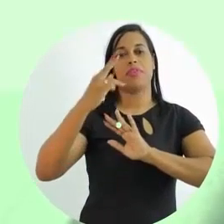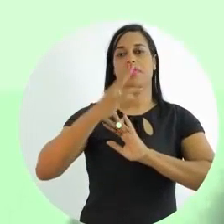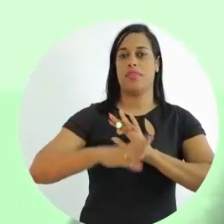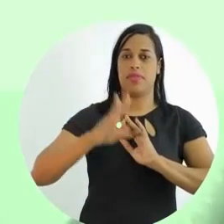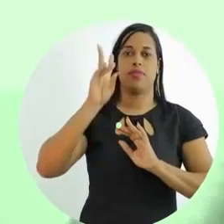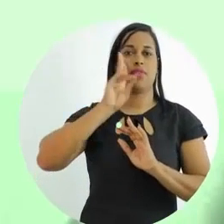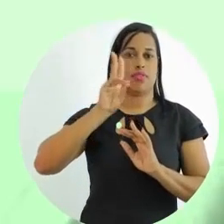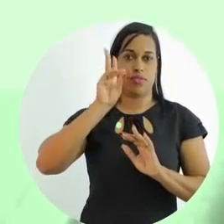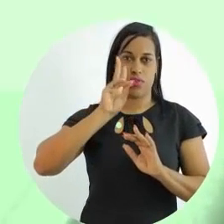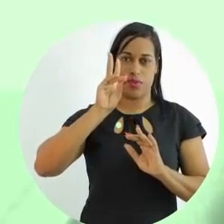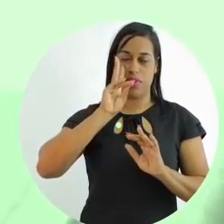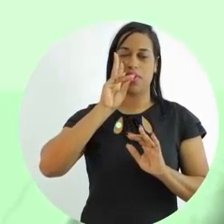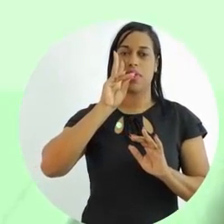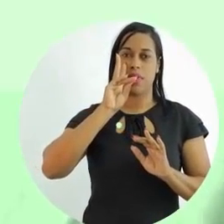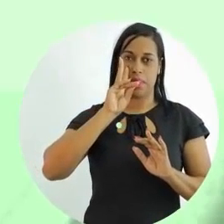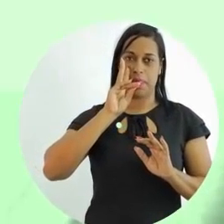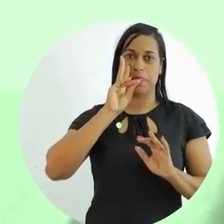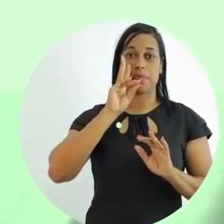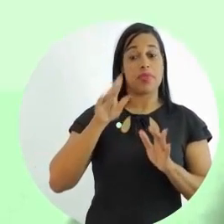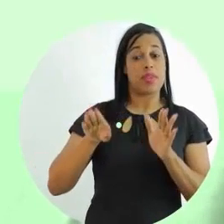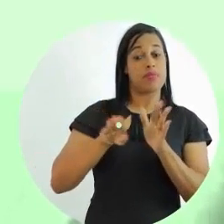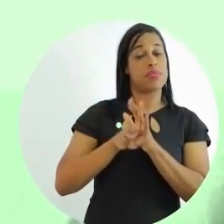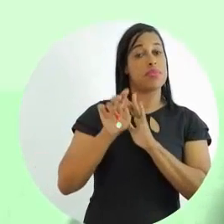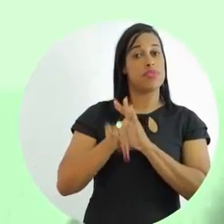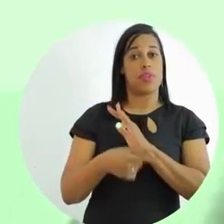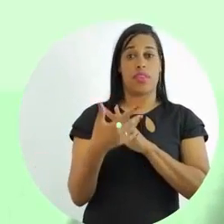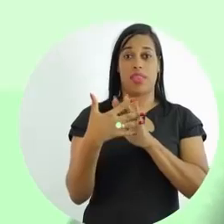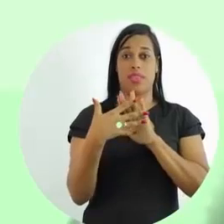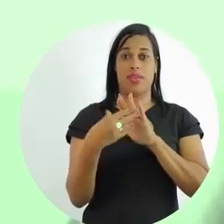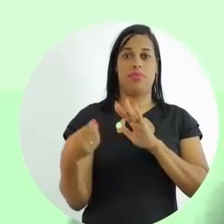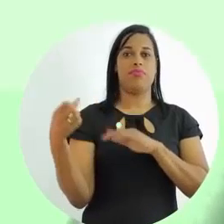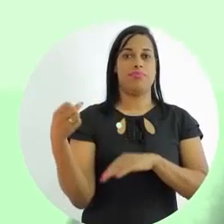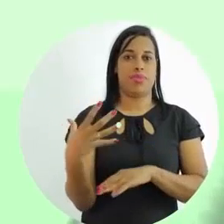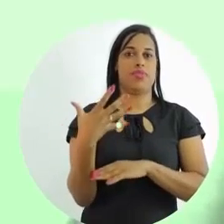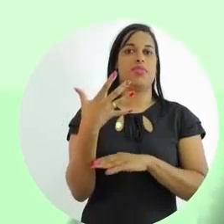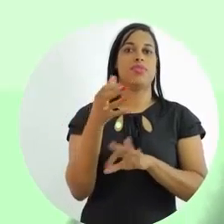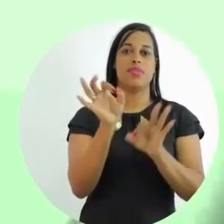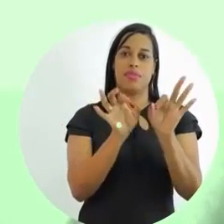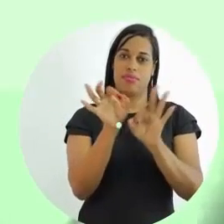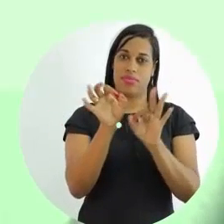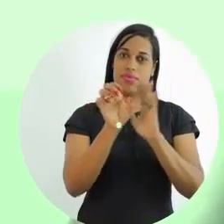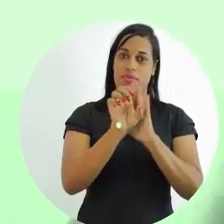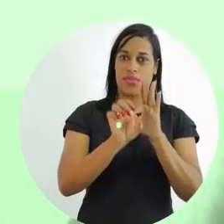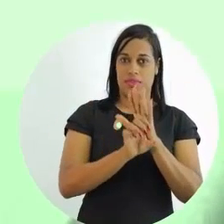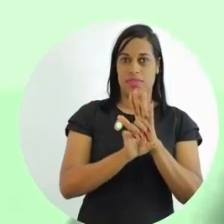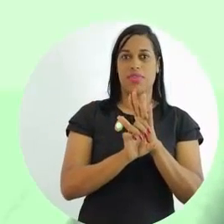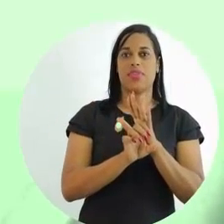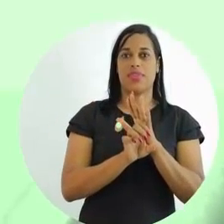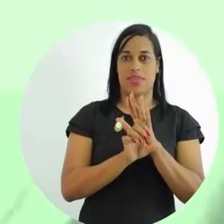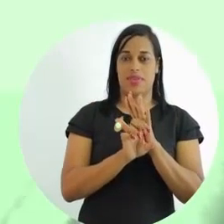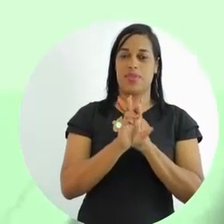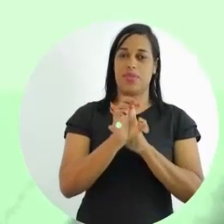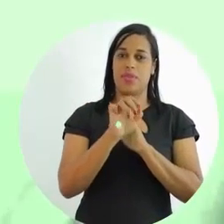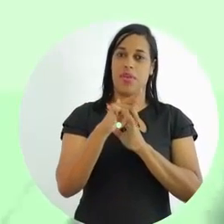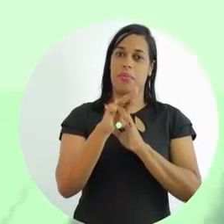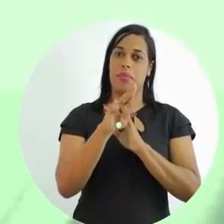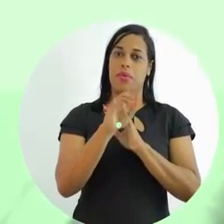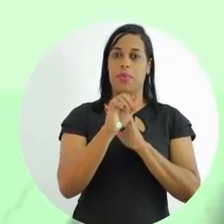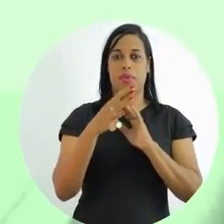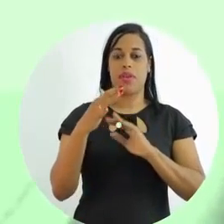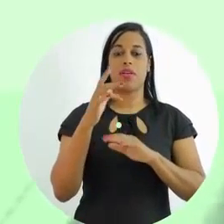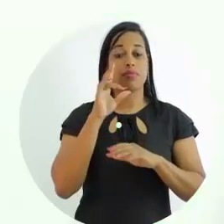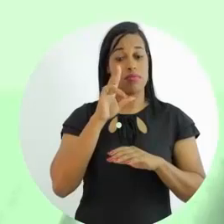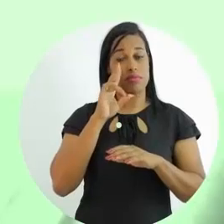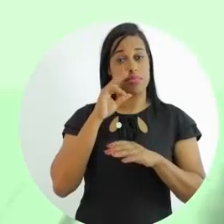nossa história para a chegada da modernidade e a estruturação do período republicano, que veremos